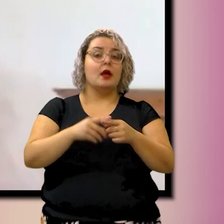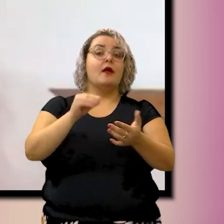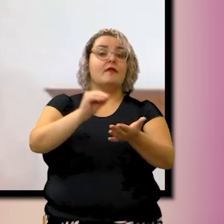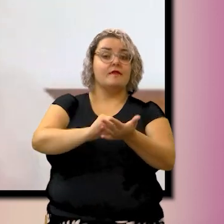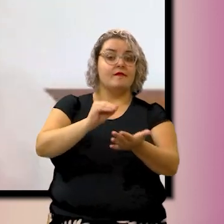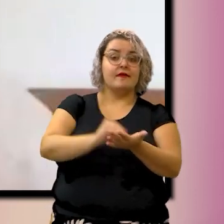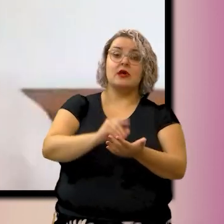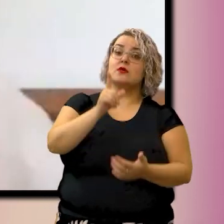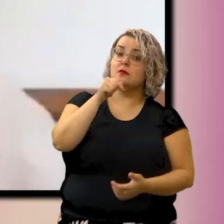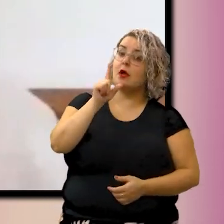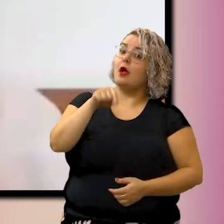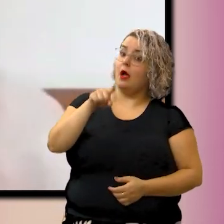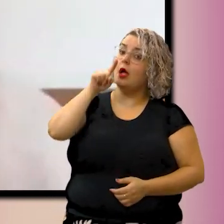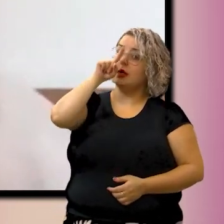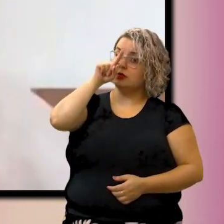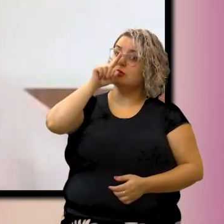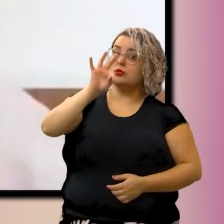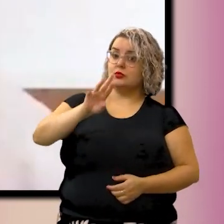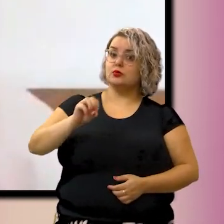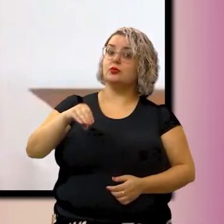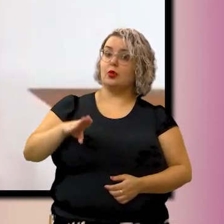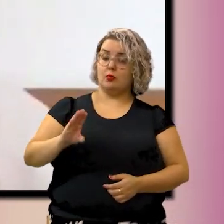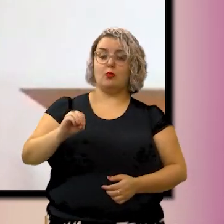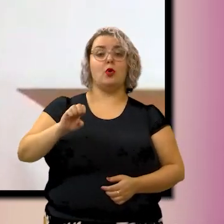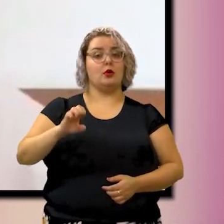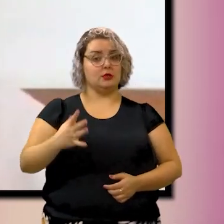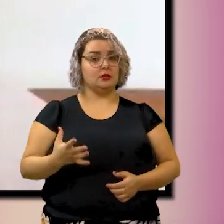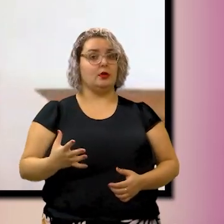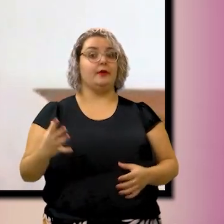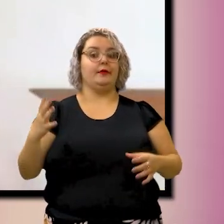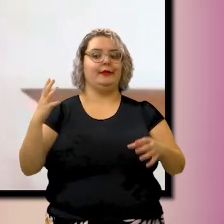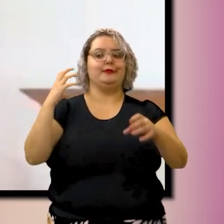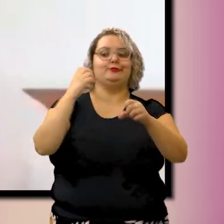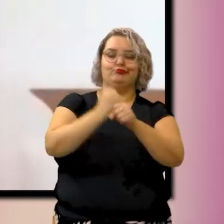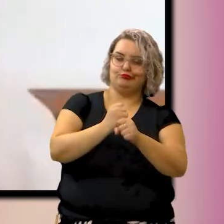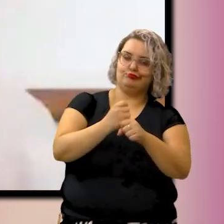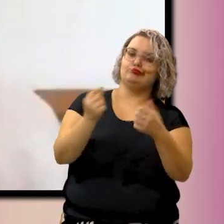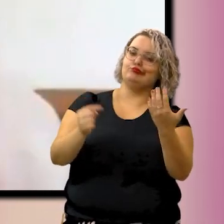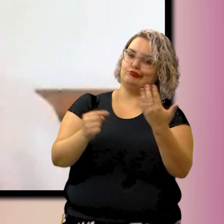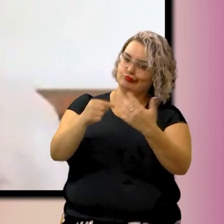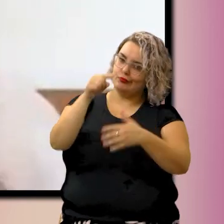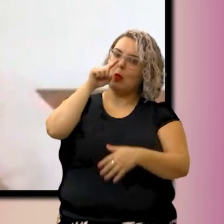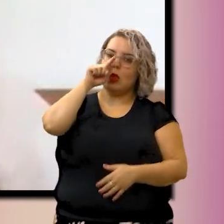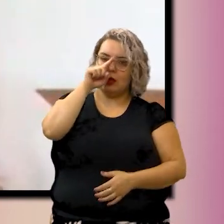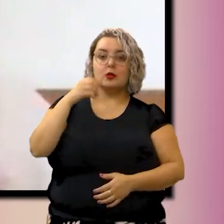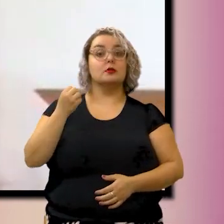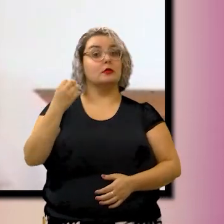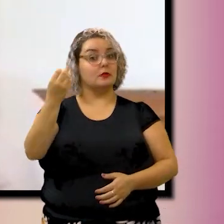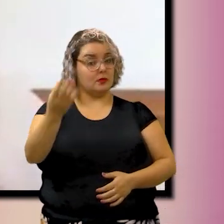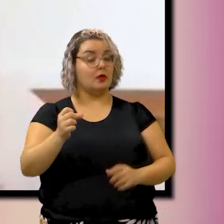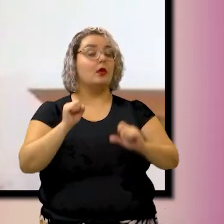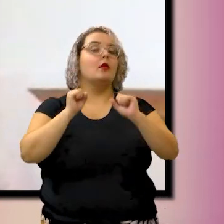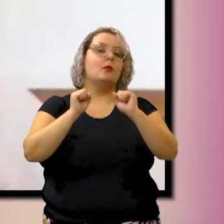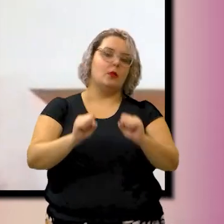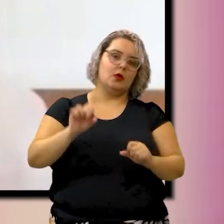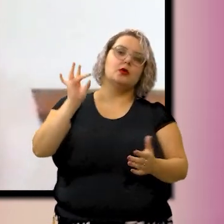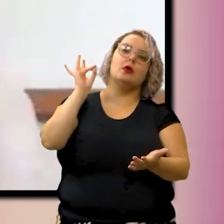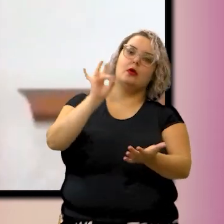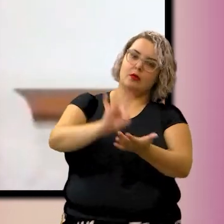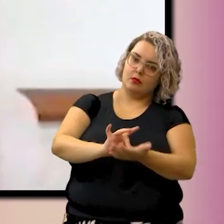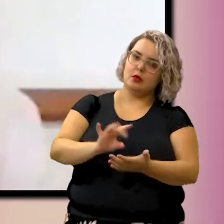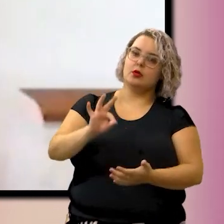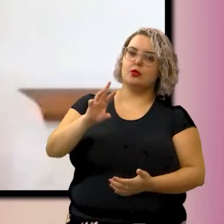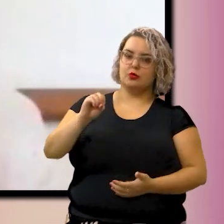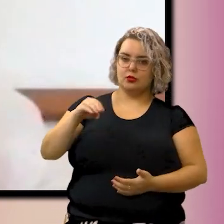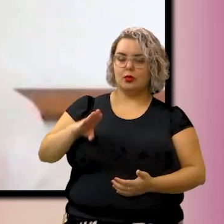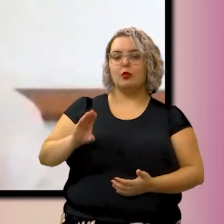Porque desidratação, ela também é um fator de risco para trombose. Então a gente já vai juntando alguns fatores aí nessa viagem, e isso